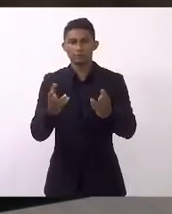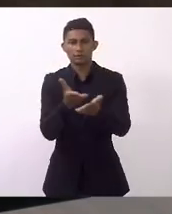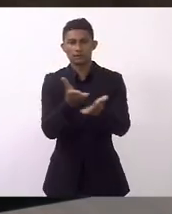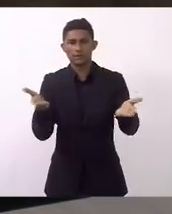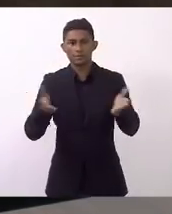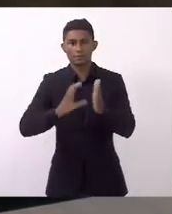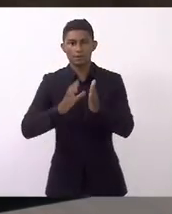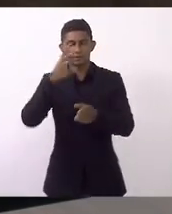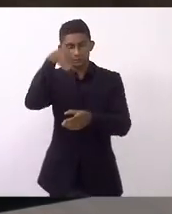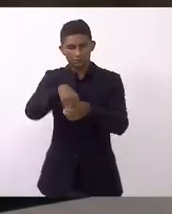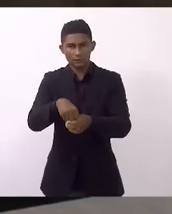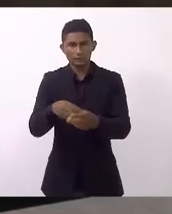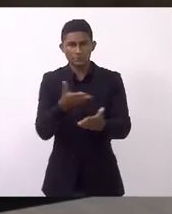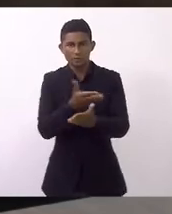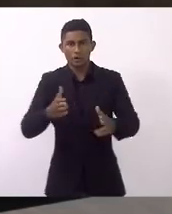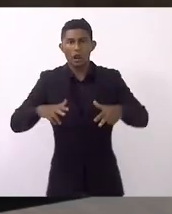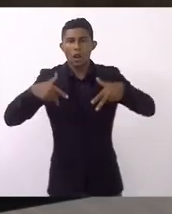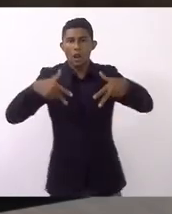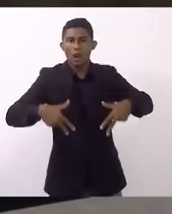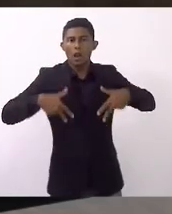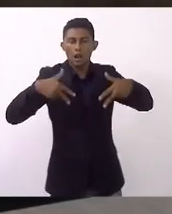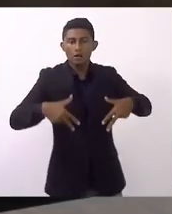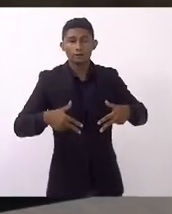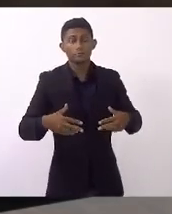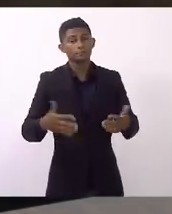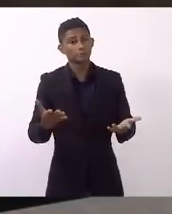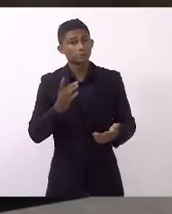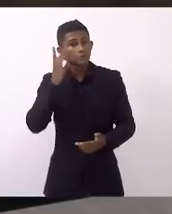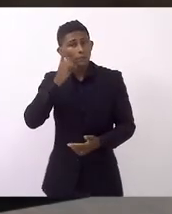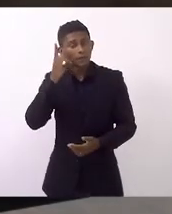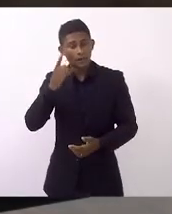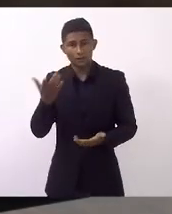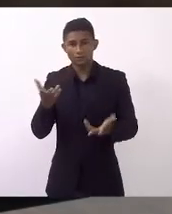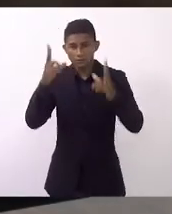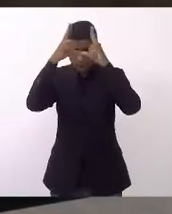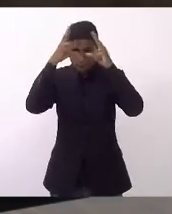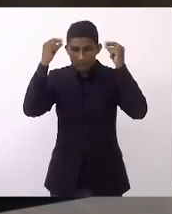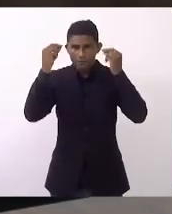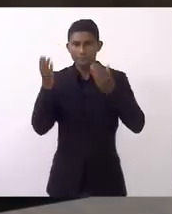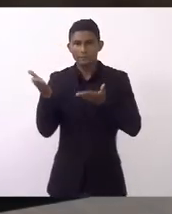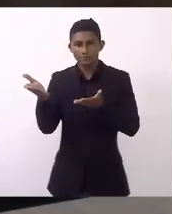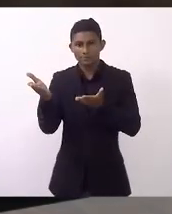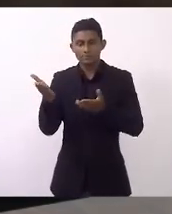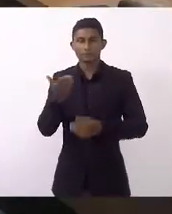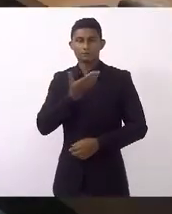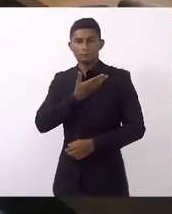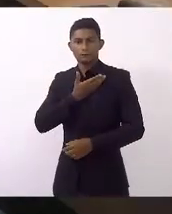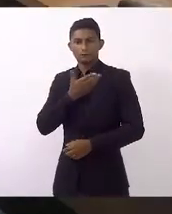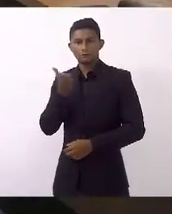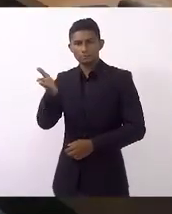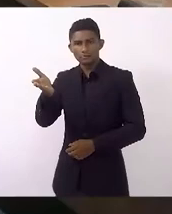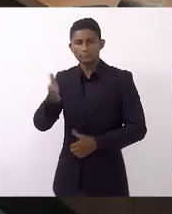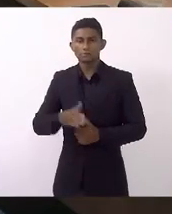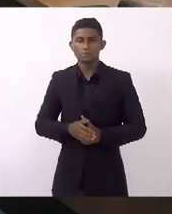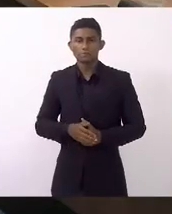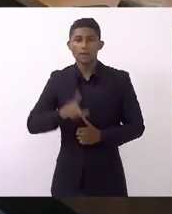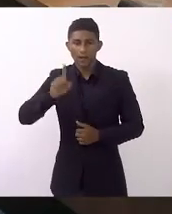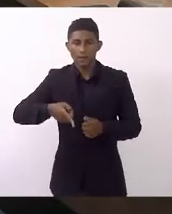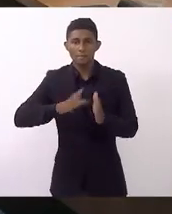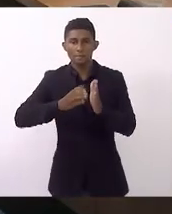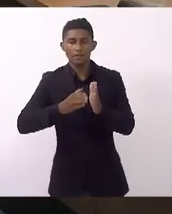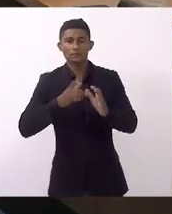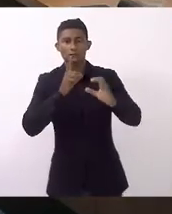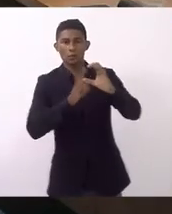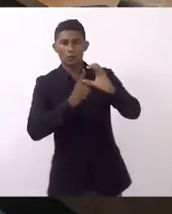nele militam, inclusive a deputada enfermeira Rejane, nossa colega, que é do Partido